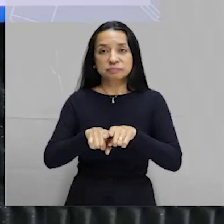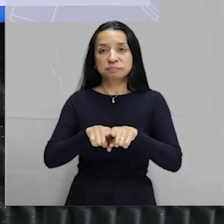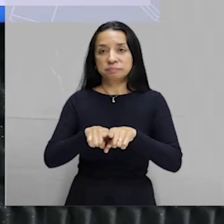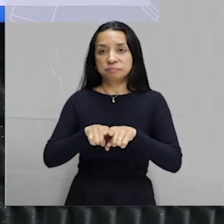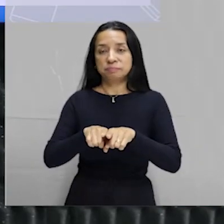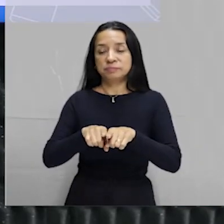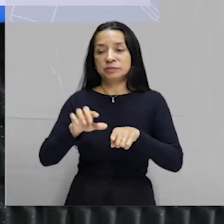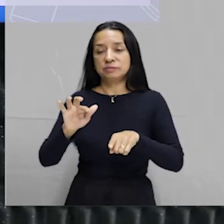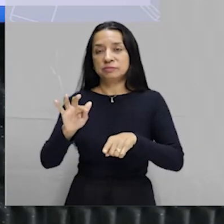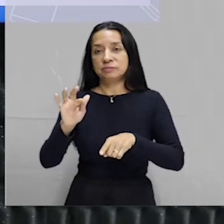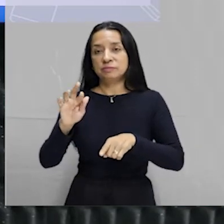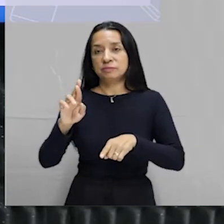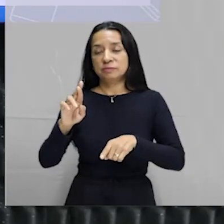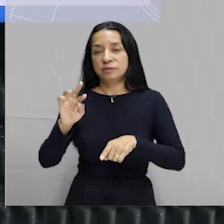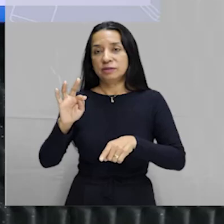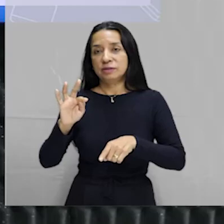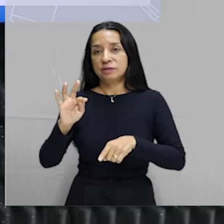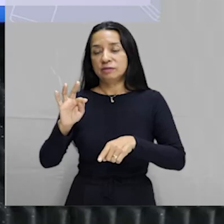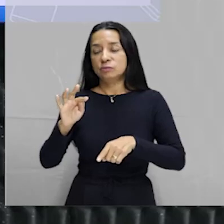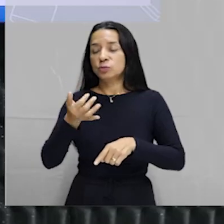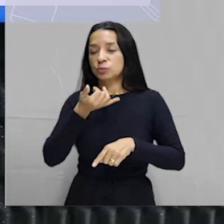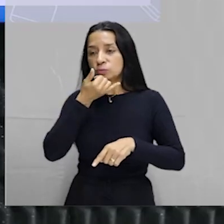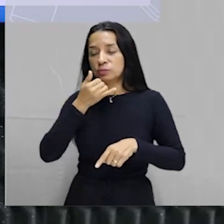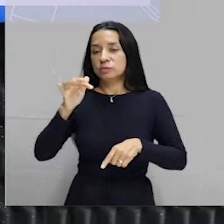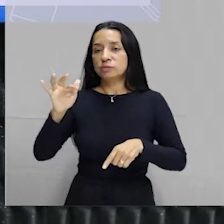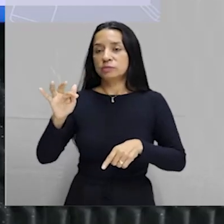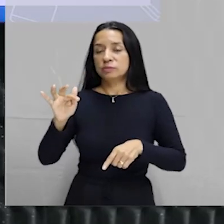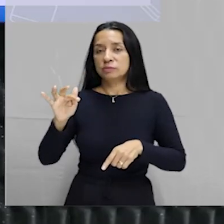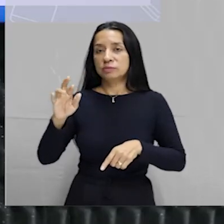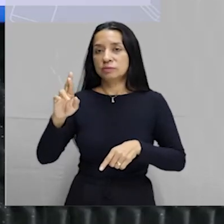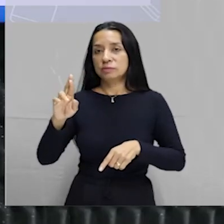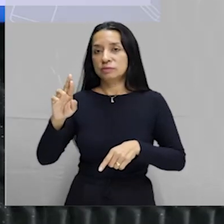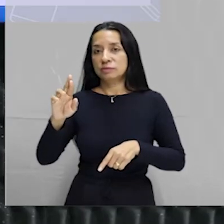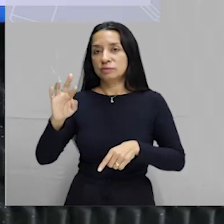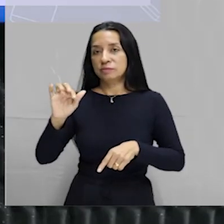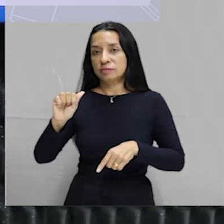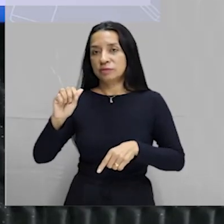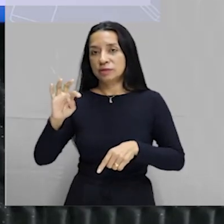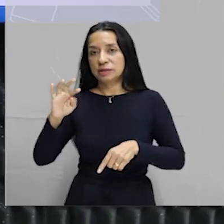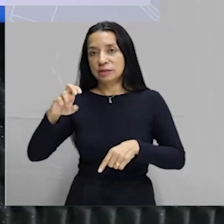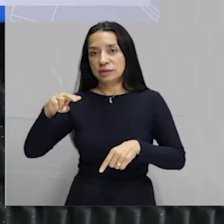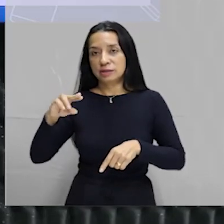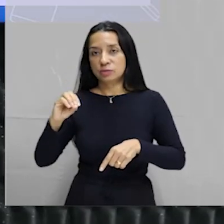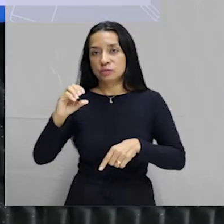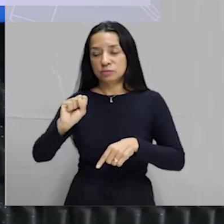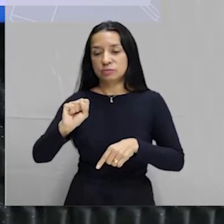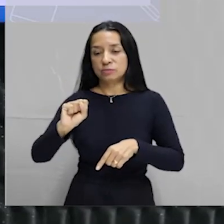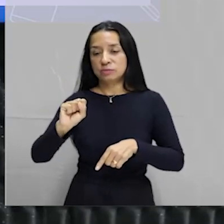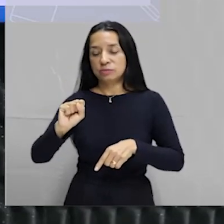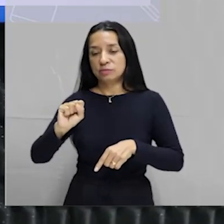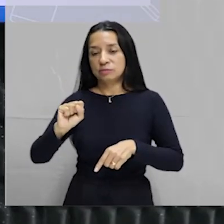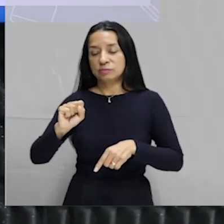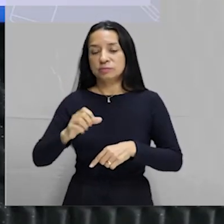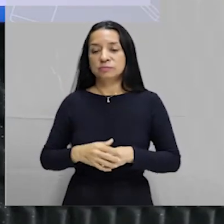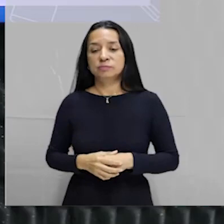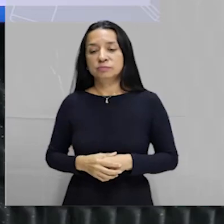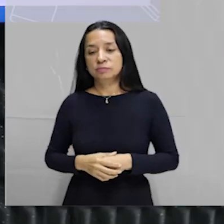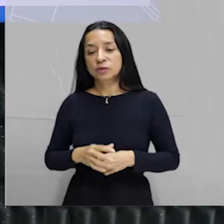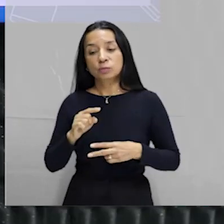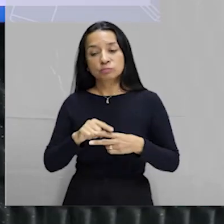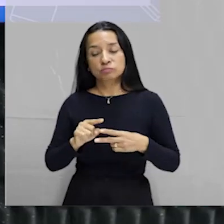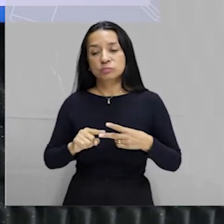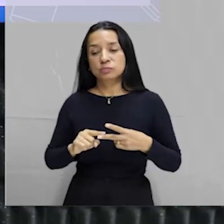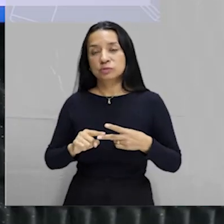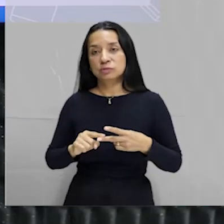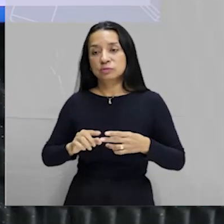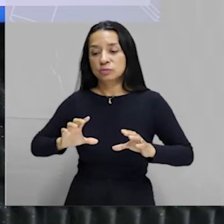gêmeos fraternos ou dizigóticos, eu posso ter 2 indivíduos com placentas diferentes ou 2